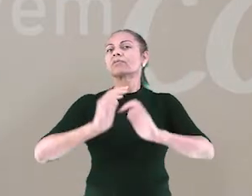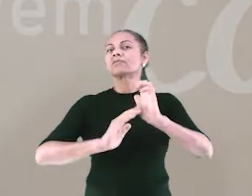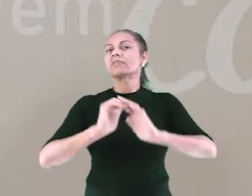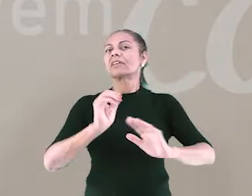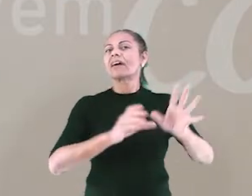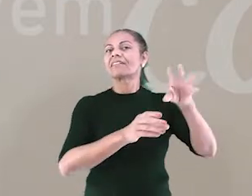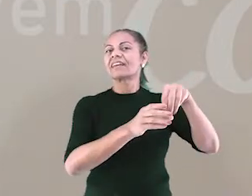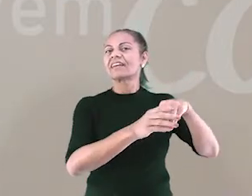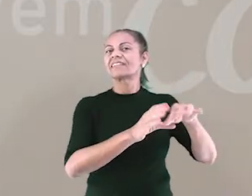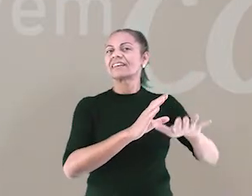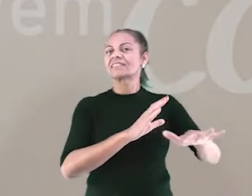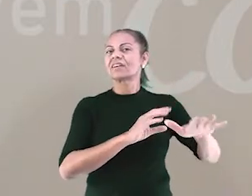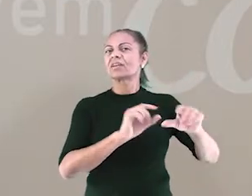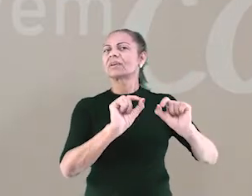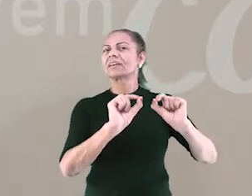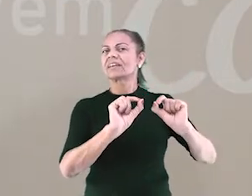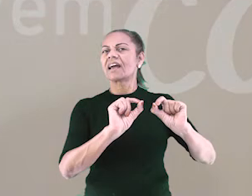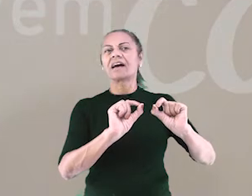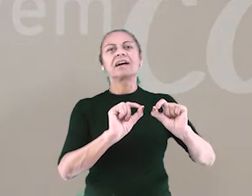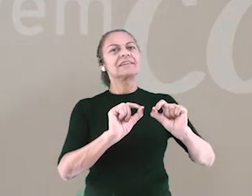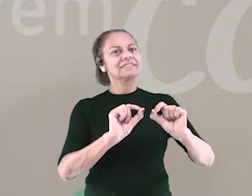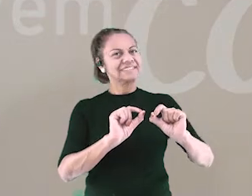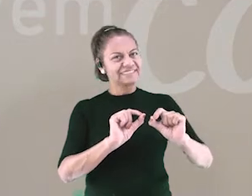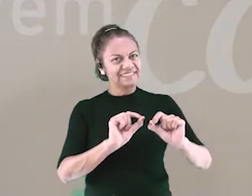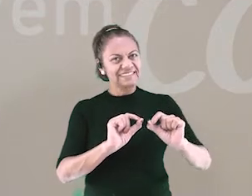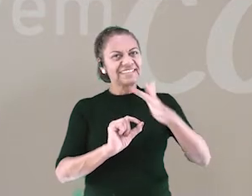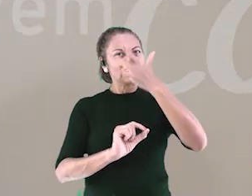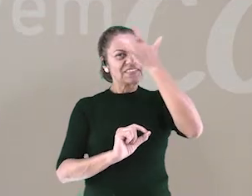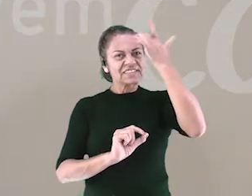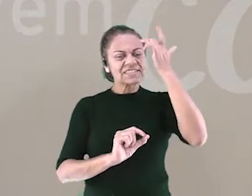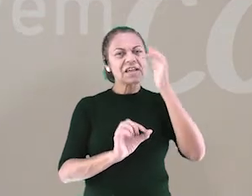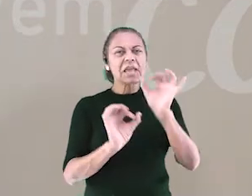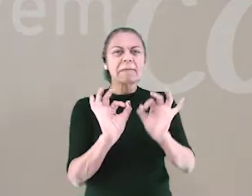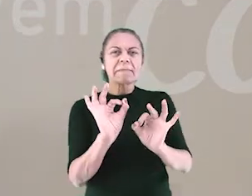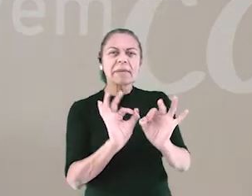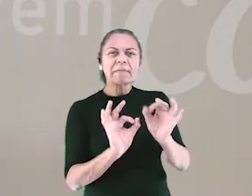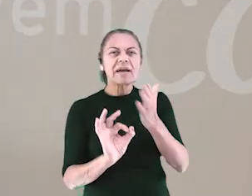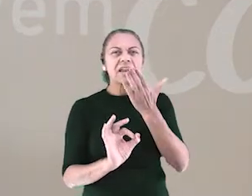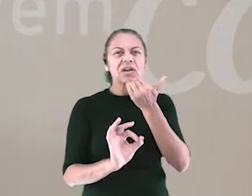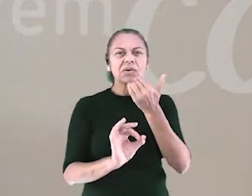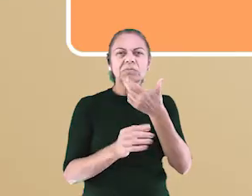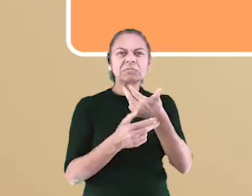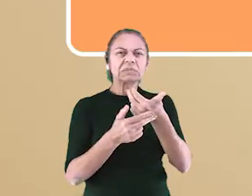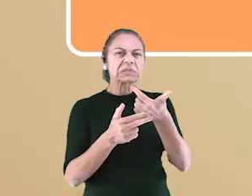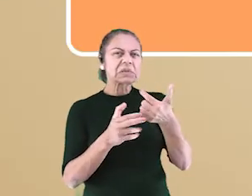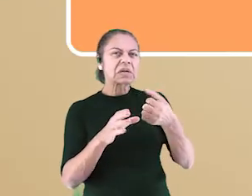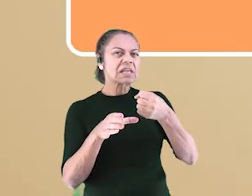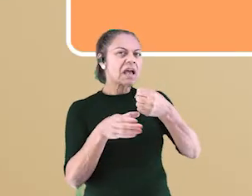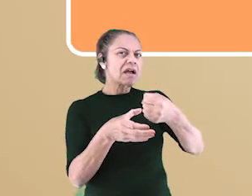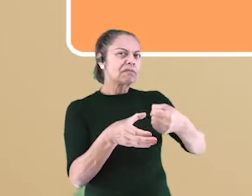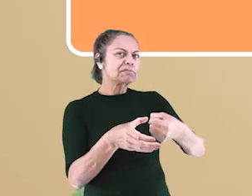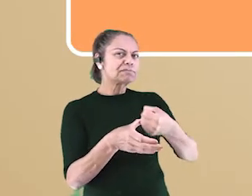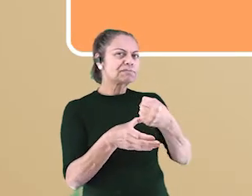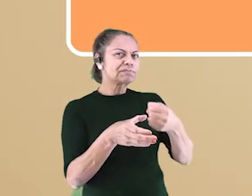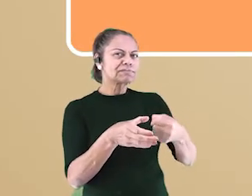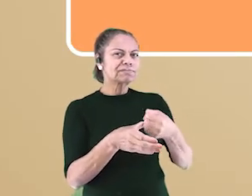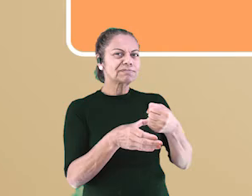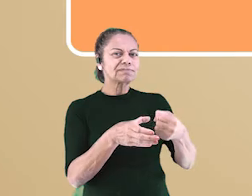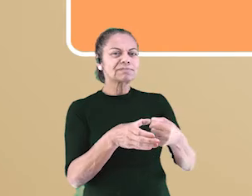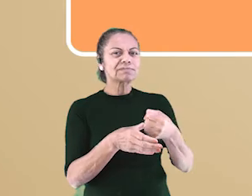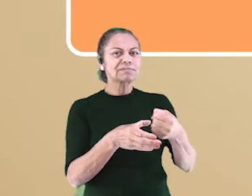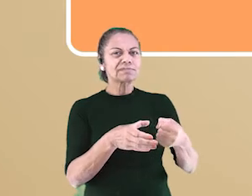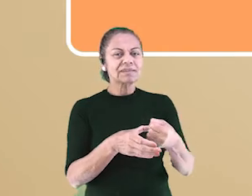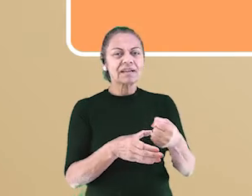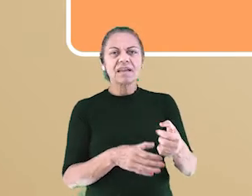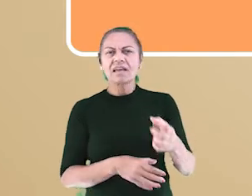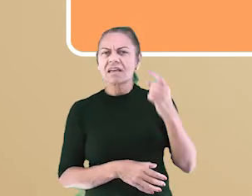pensar em um outro profissional que é muito importante nesse espaço: os cozinheiros. Imagina aí como seria estudar